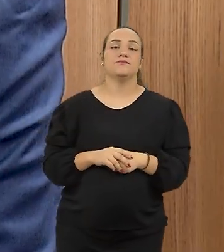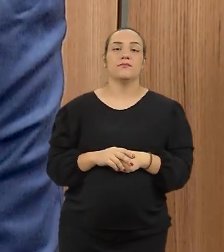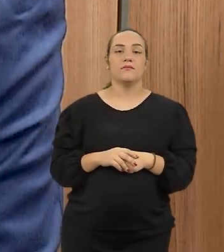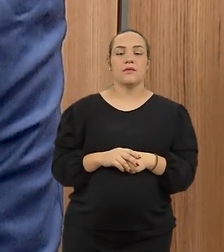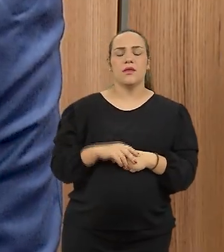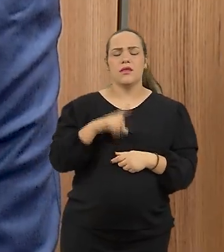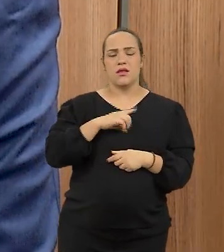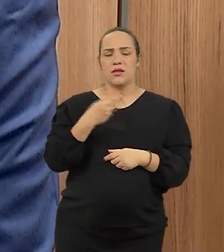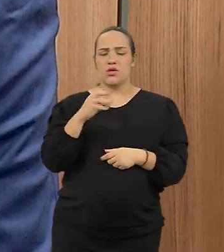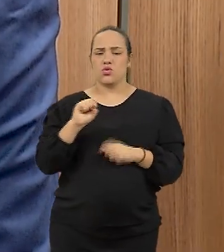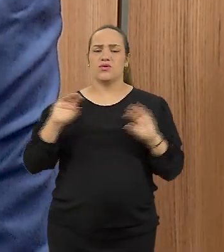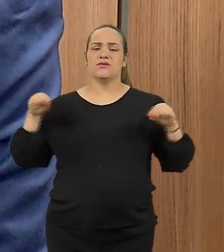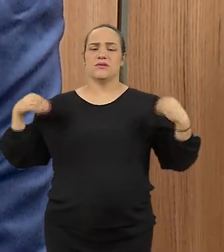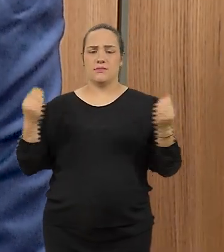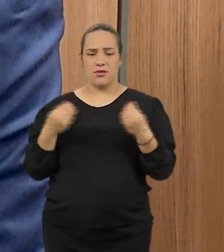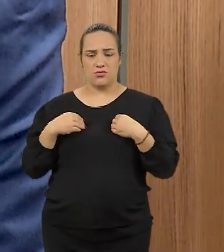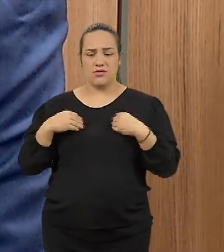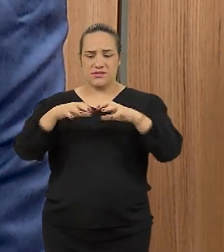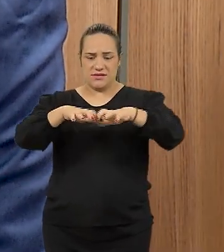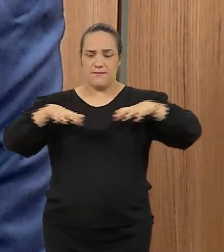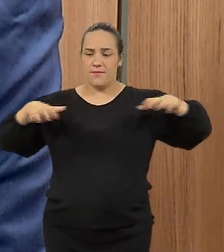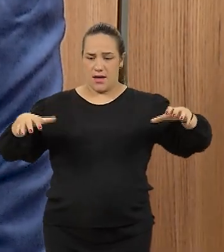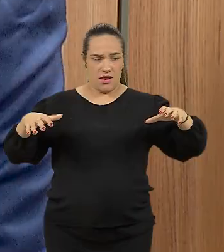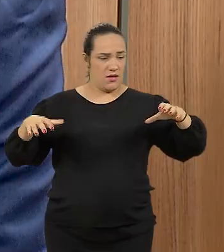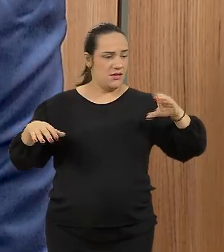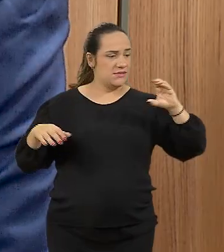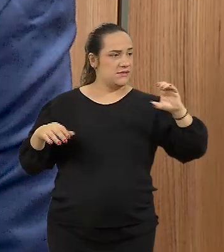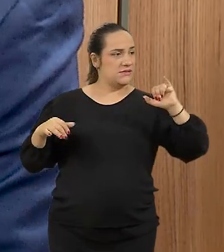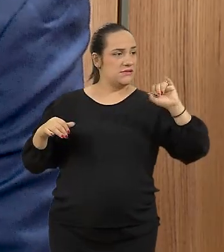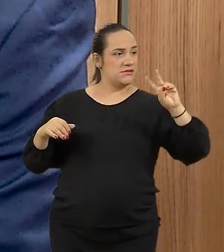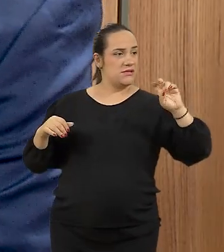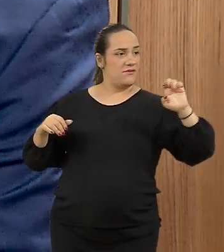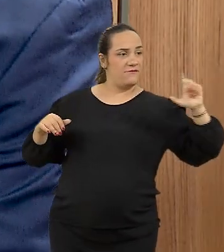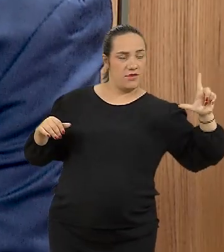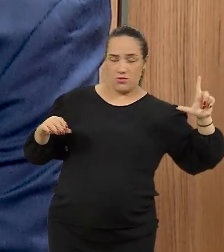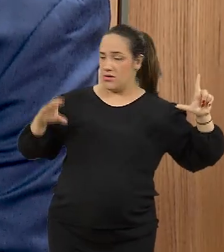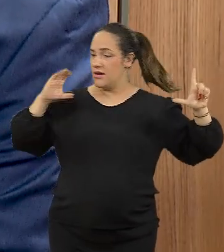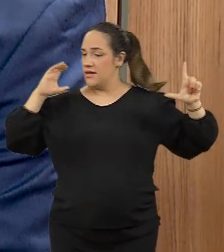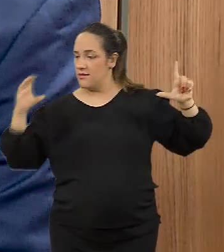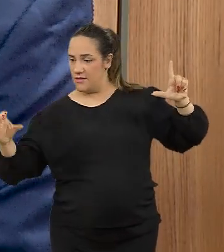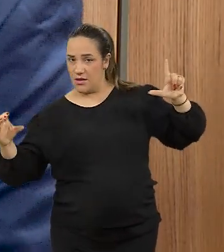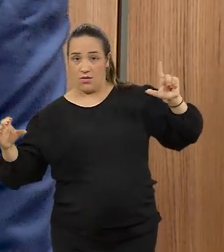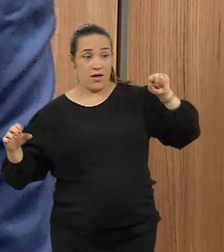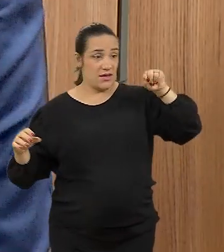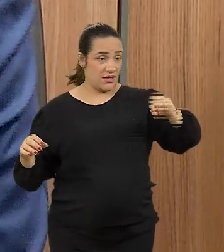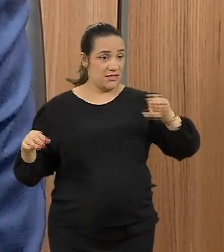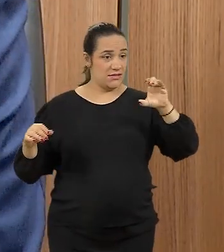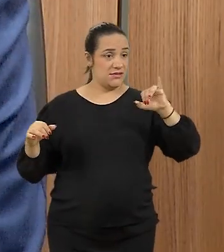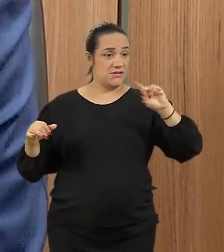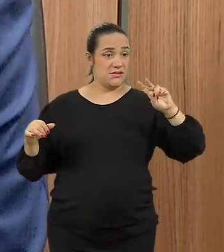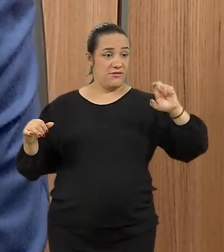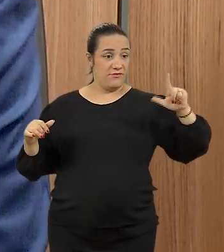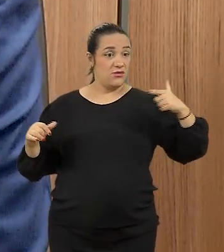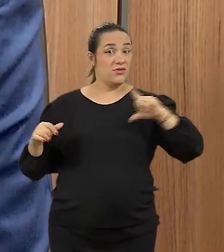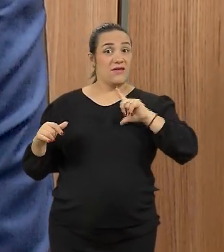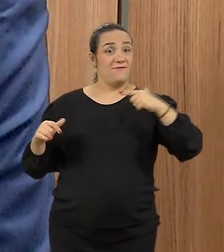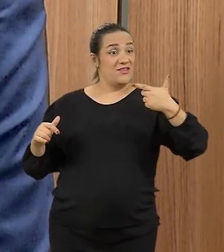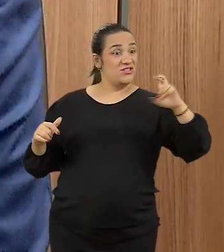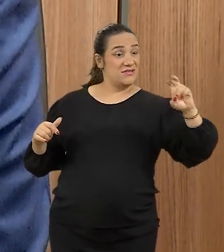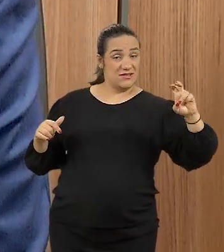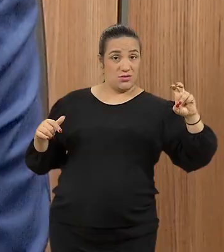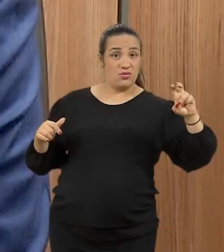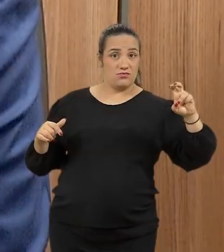esses desembargadores são divididos em atuação civil e criminal, e na área civil nós somos 25 desembargadores em